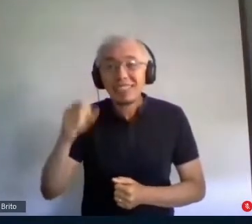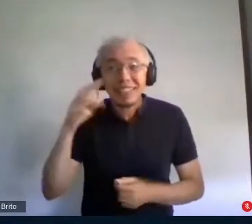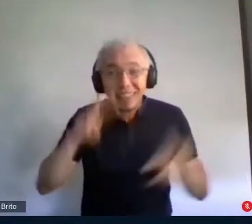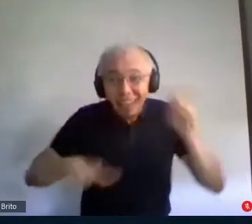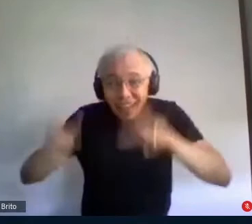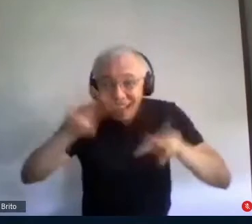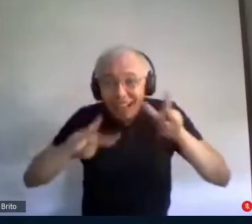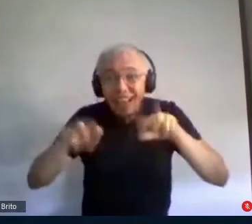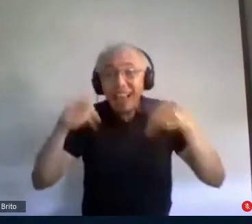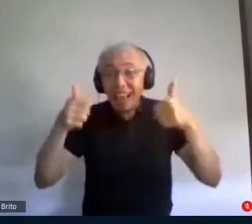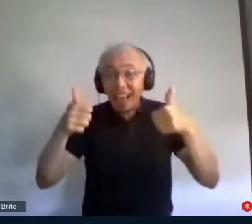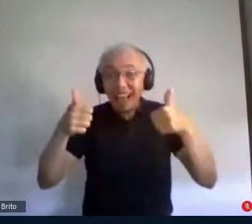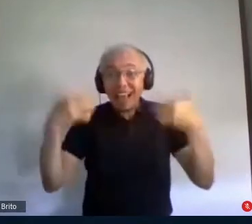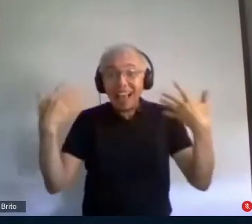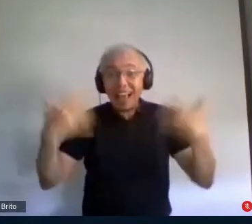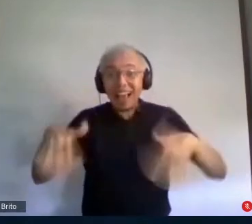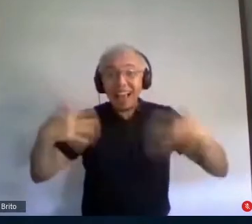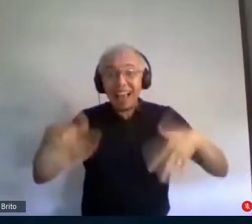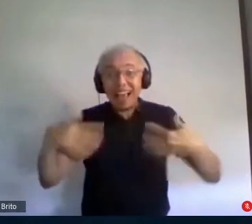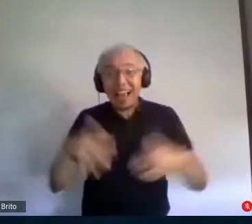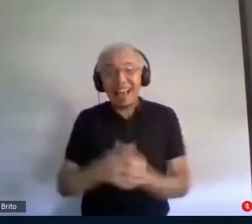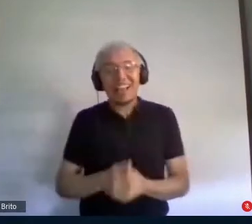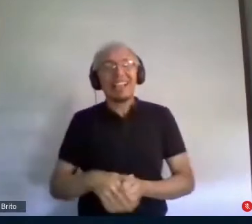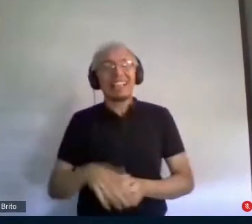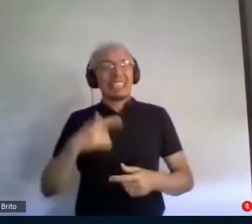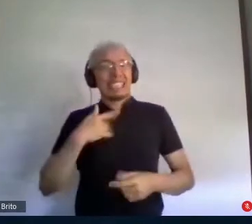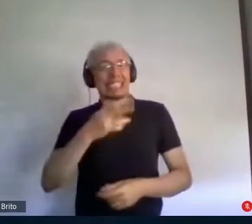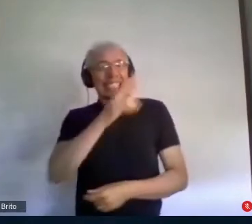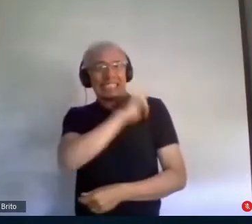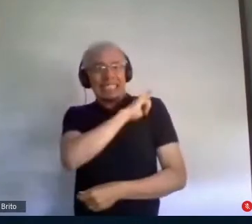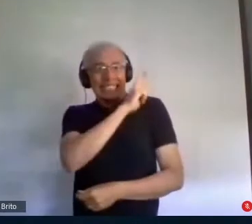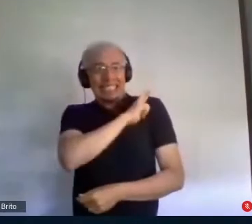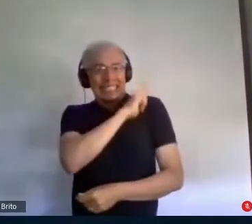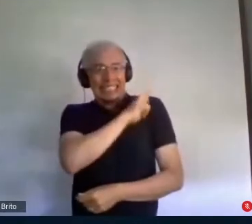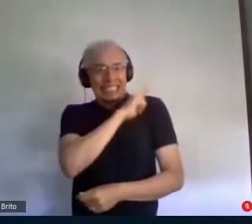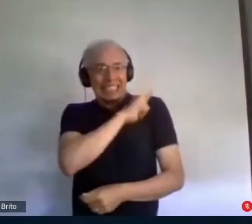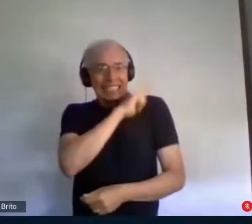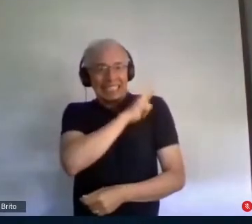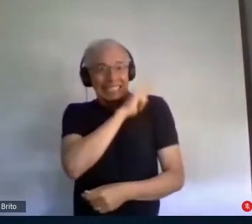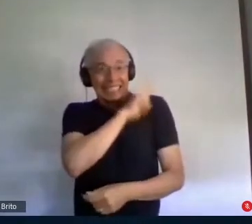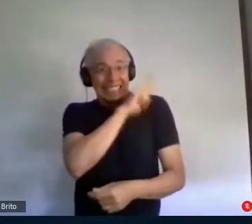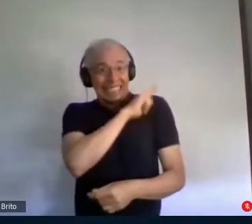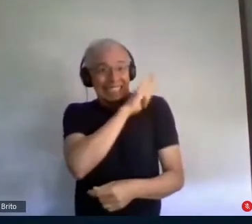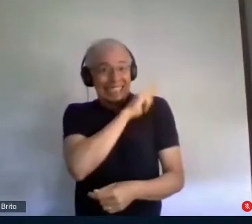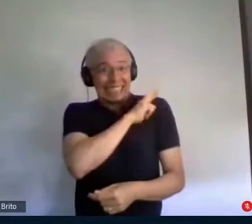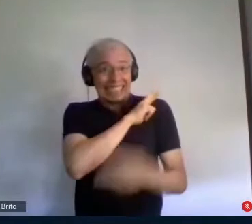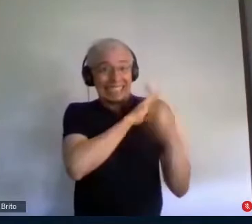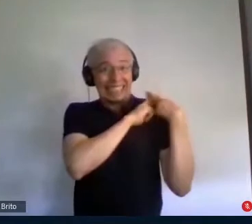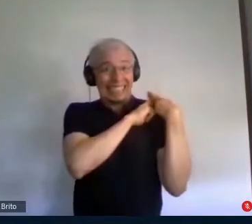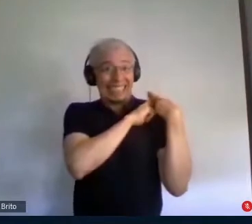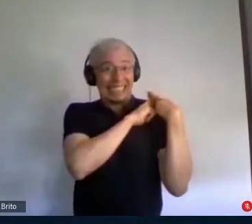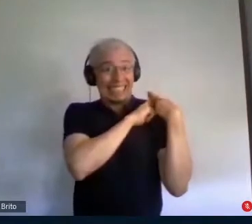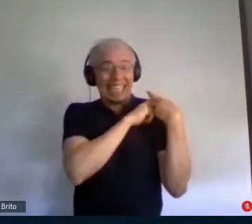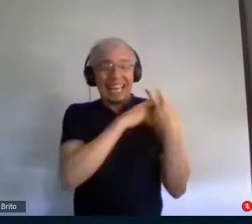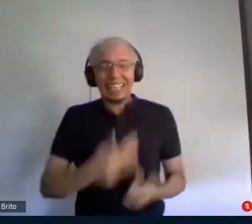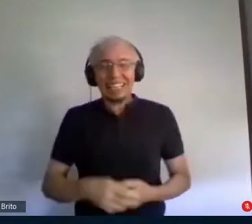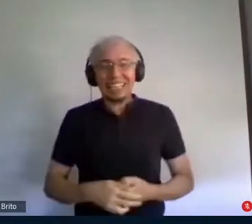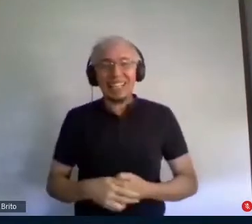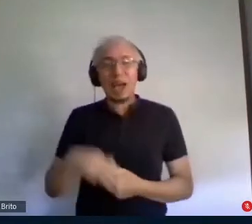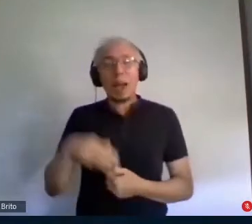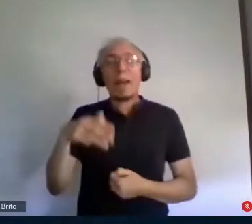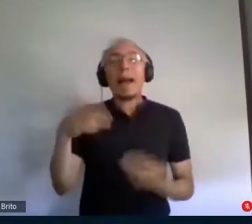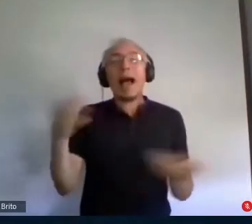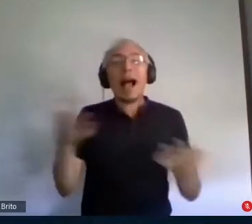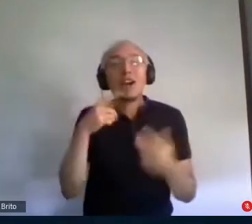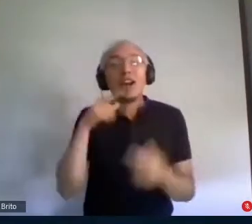tá. Matias, a responsabilidade agora toca você. A Lira colocou assim, ó, Matias,